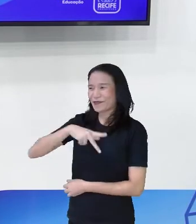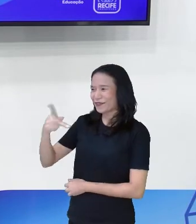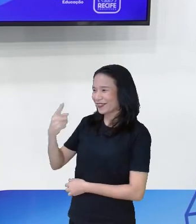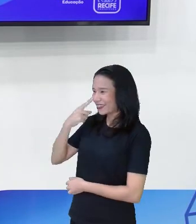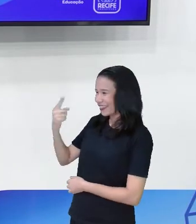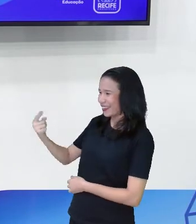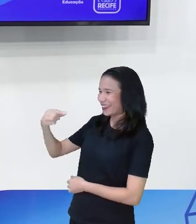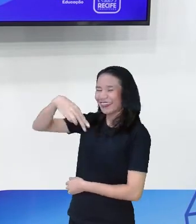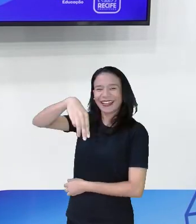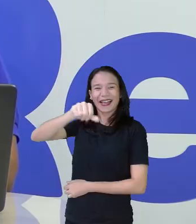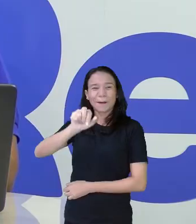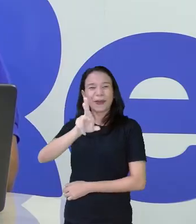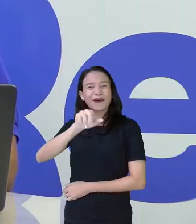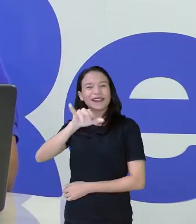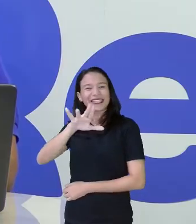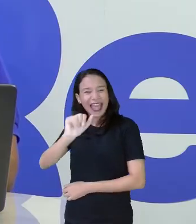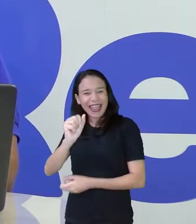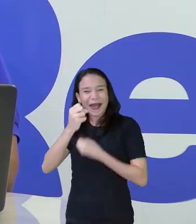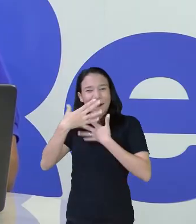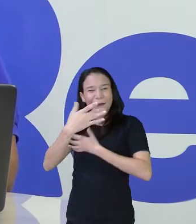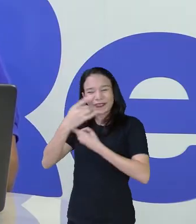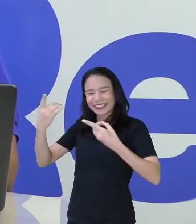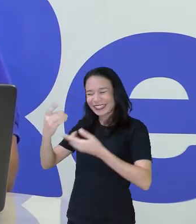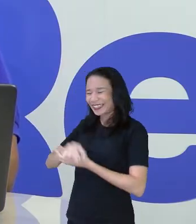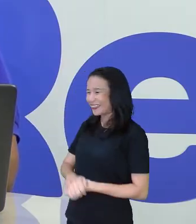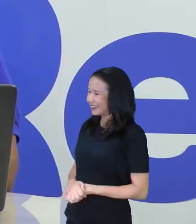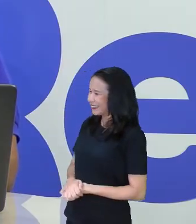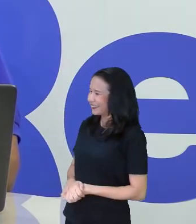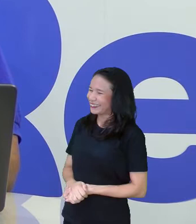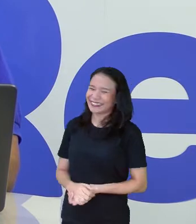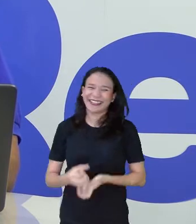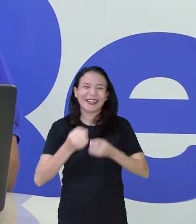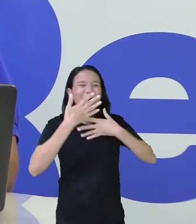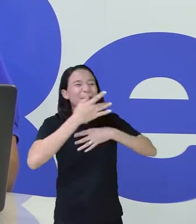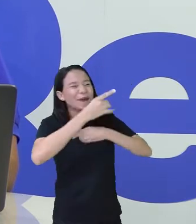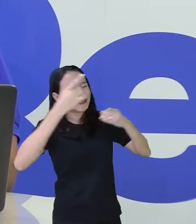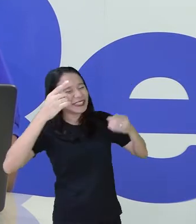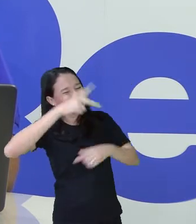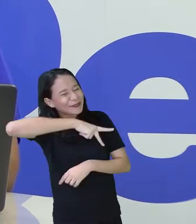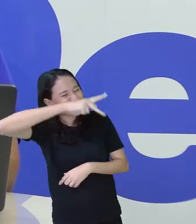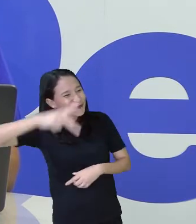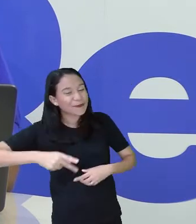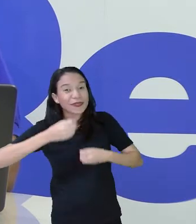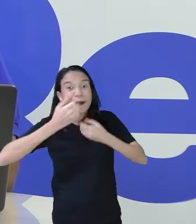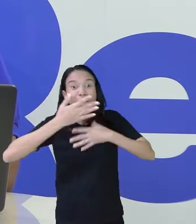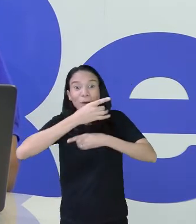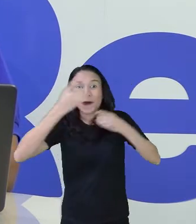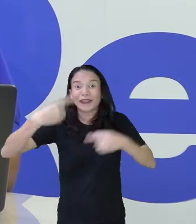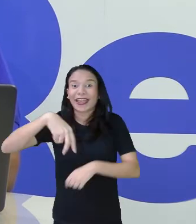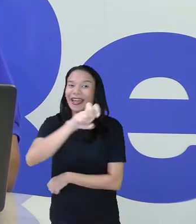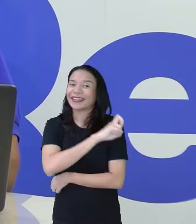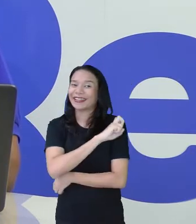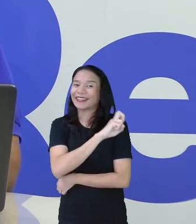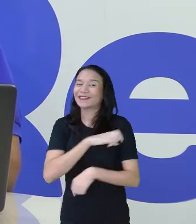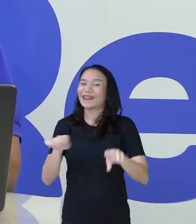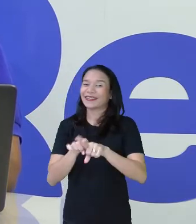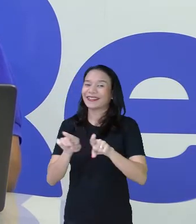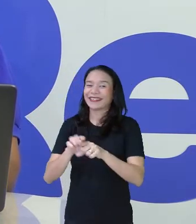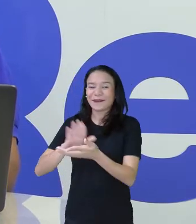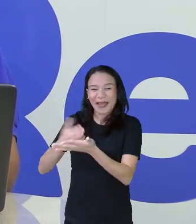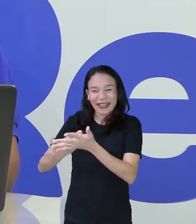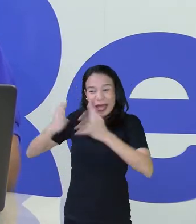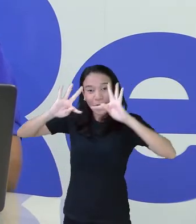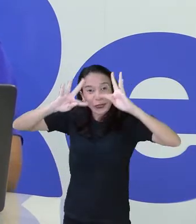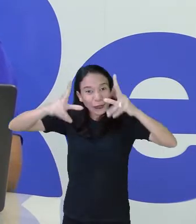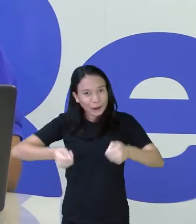Professora Mauricéia, bom dia, seja bem-vinda. Bom dia, professora Abigail, bom dia, quinto ano, Maria Helena e todos.